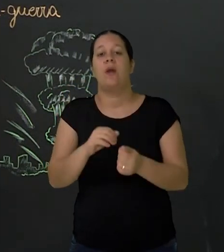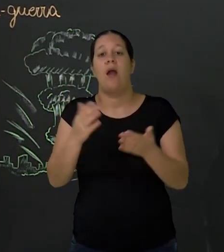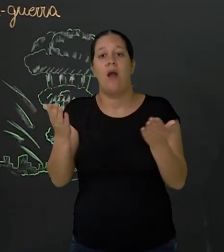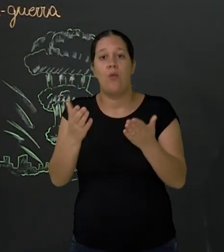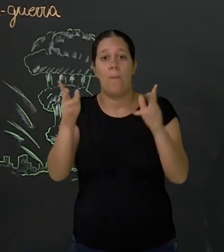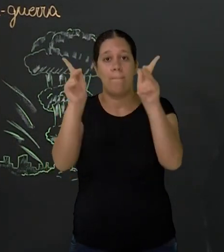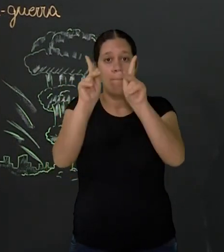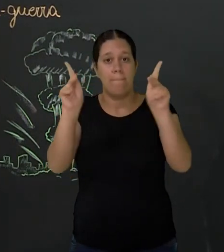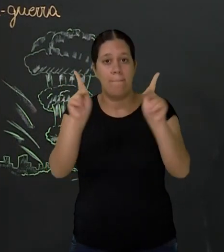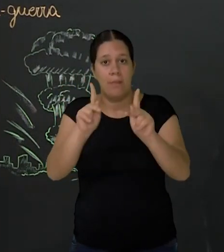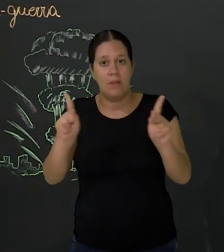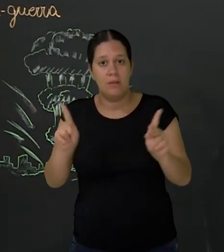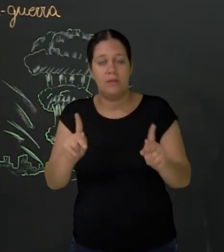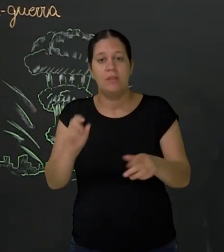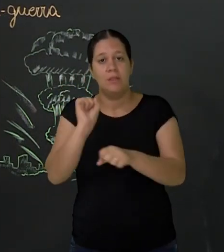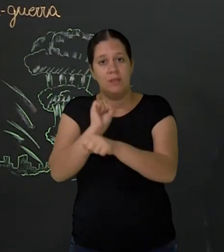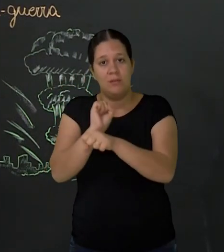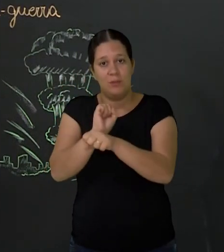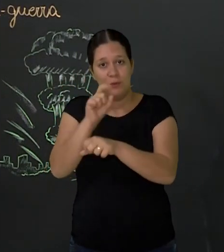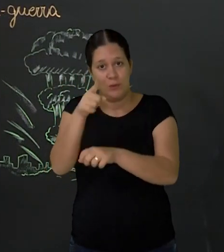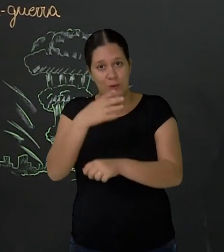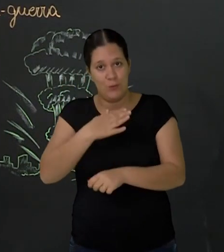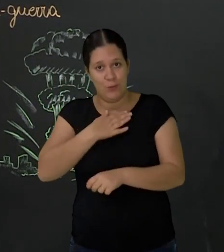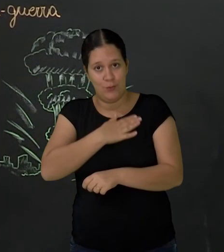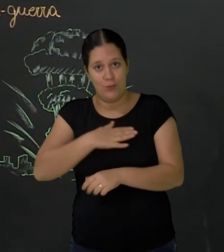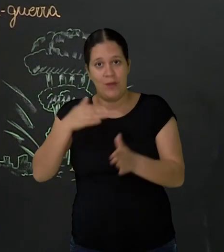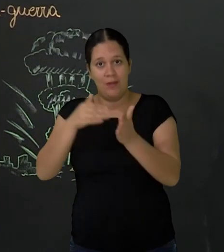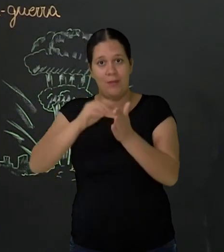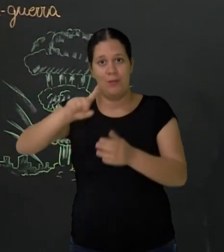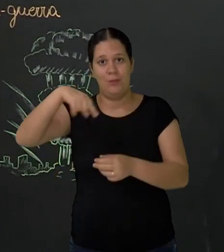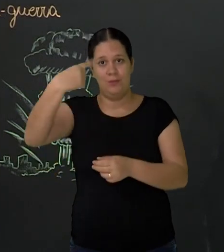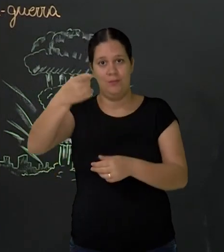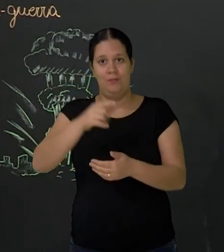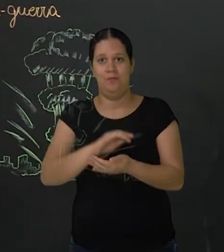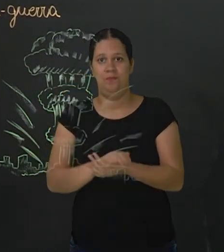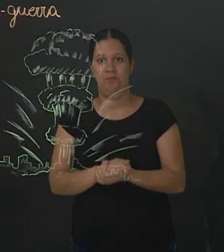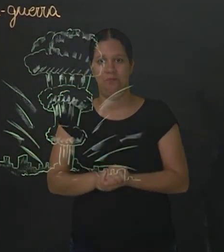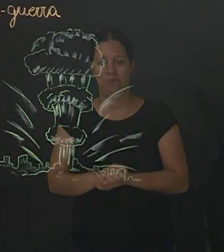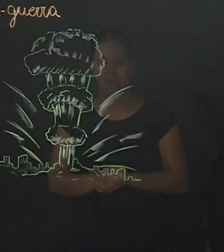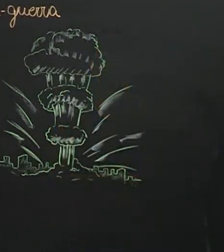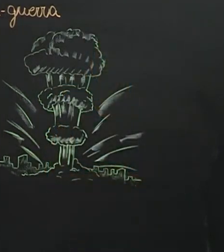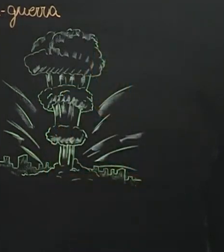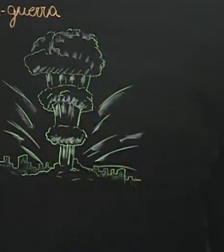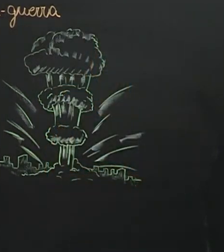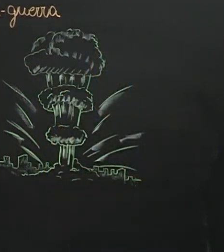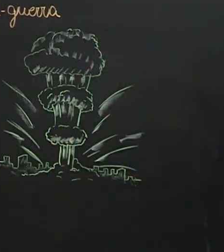que busca promover a paz. Espero que vocês tenham gostado. Até uma próxima.